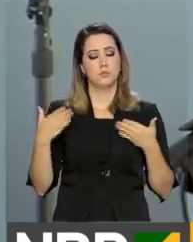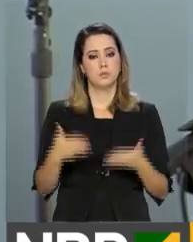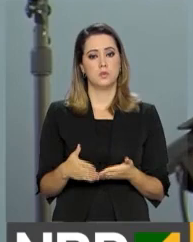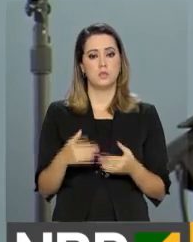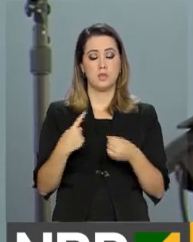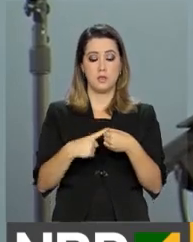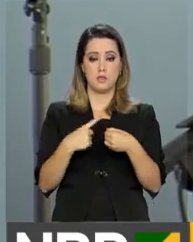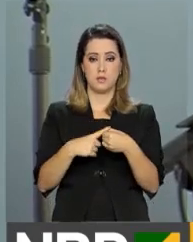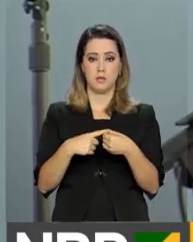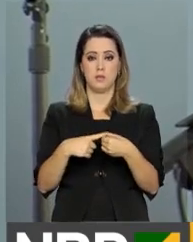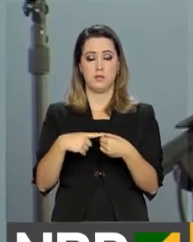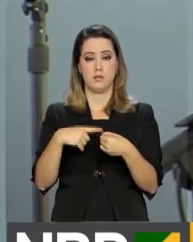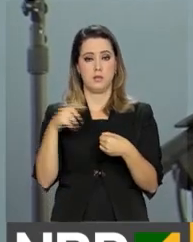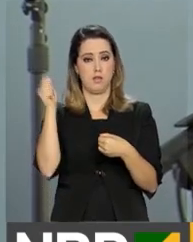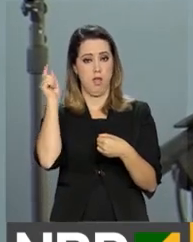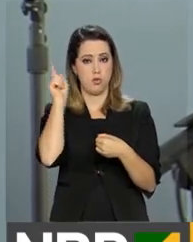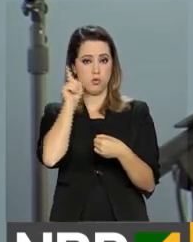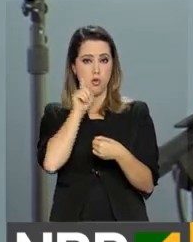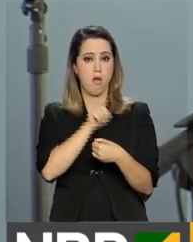Americana.